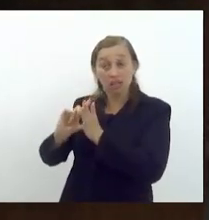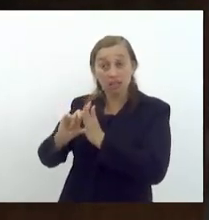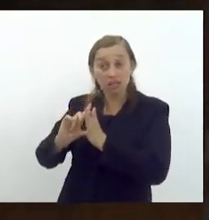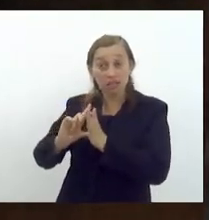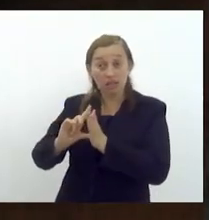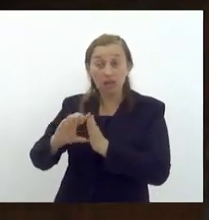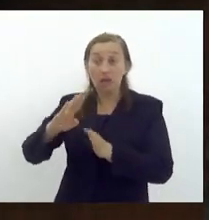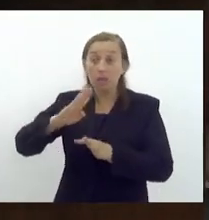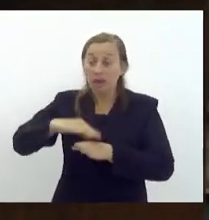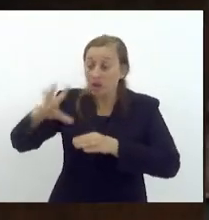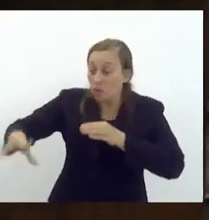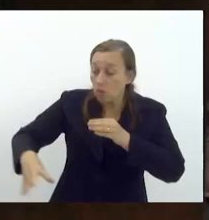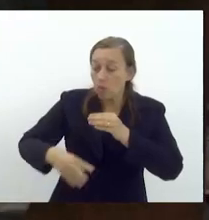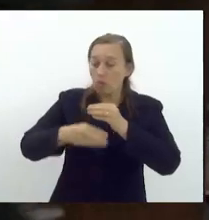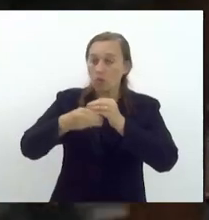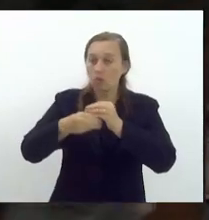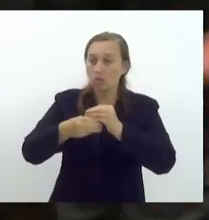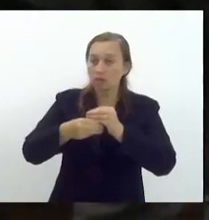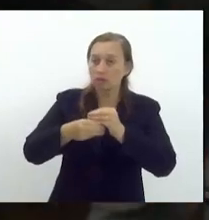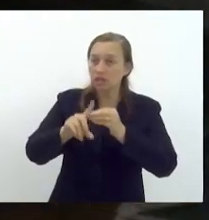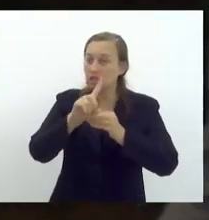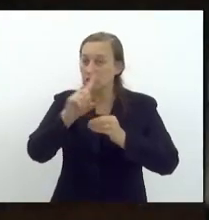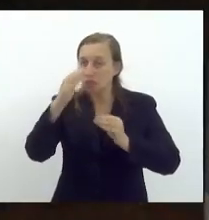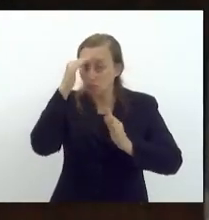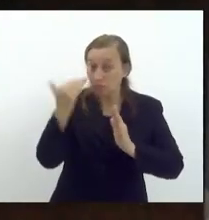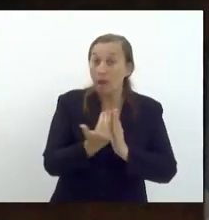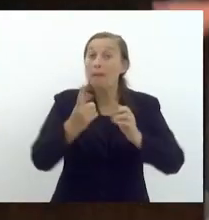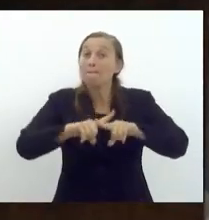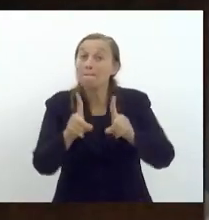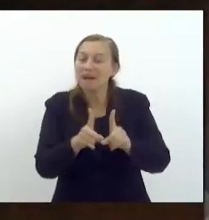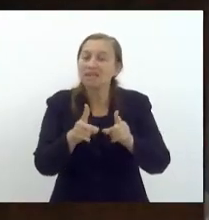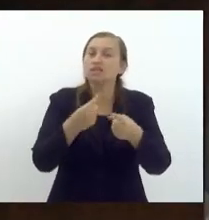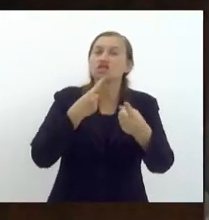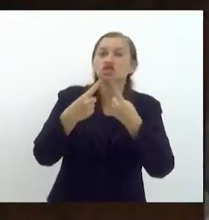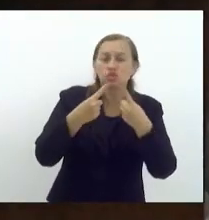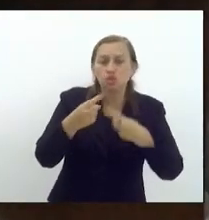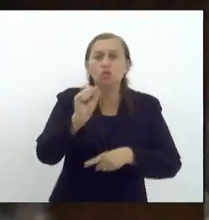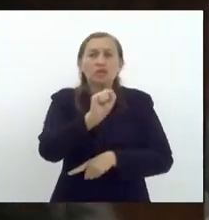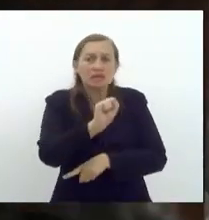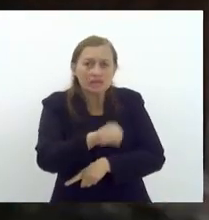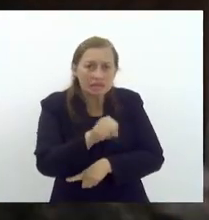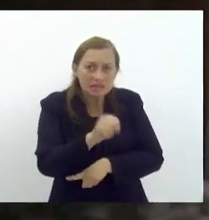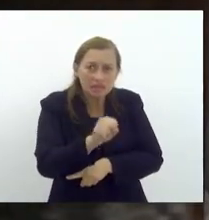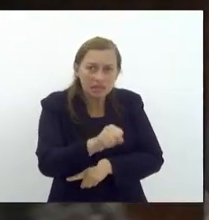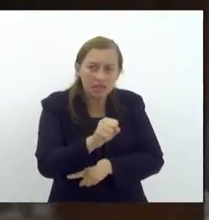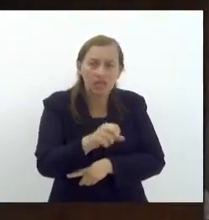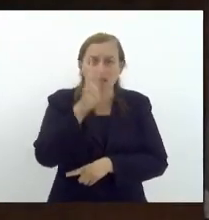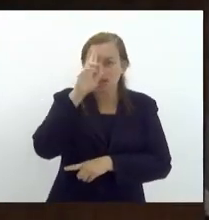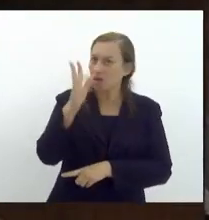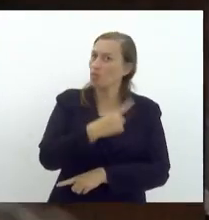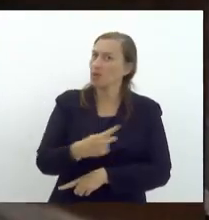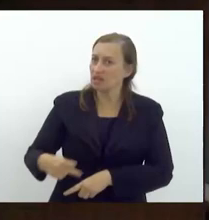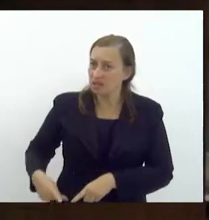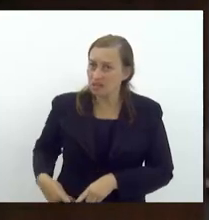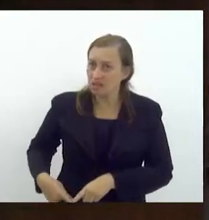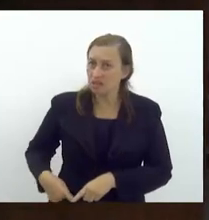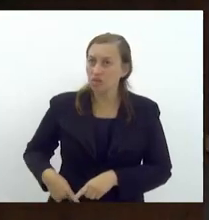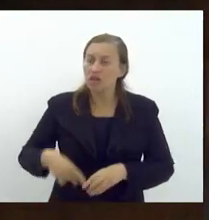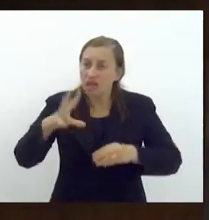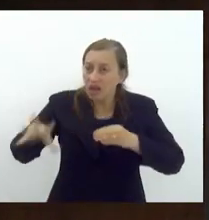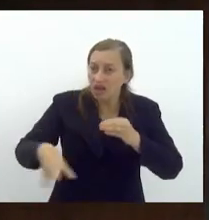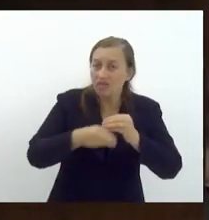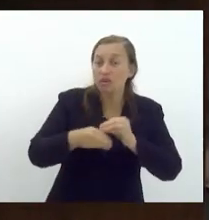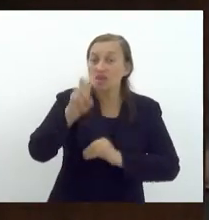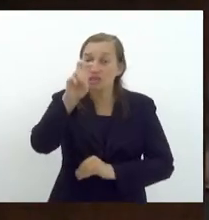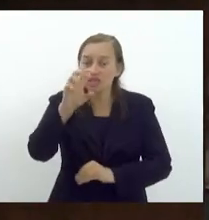cláusula de punibilidade de descumprimento mas discutiu ali sim o senhor presidente a vinculação